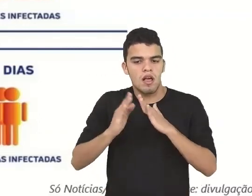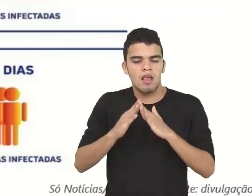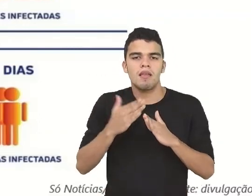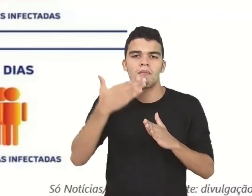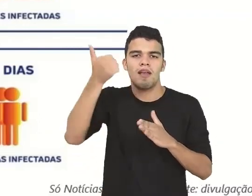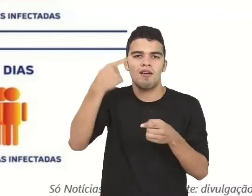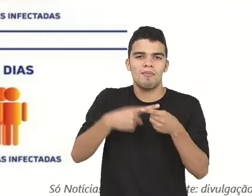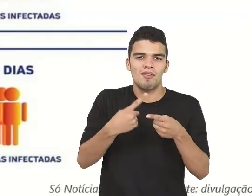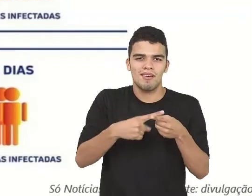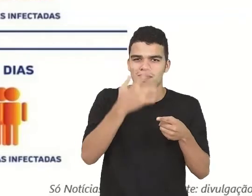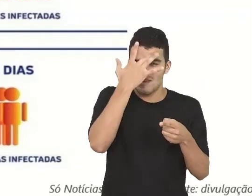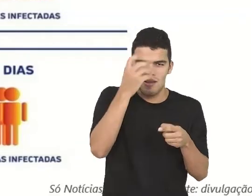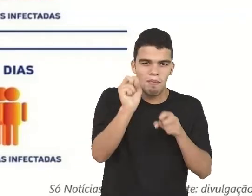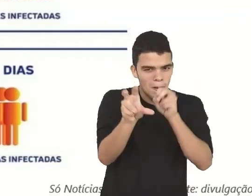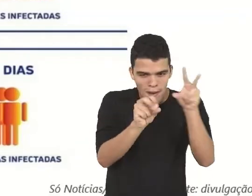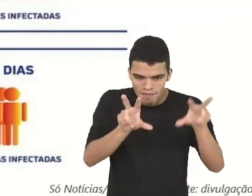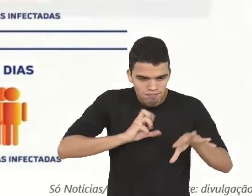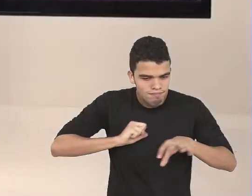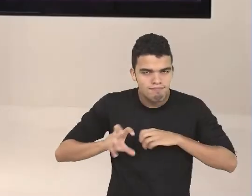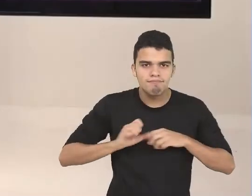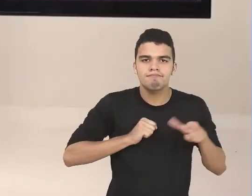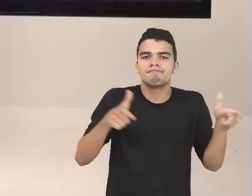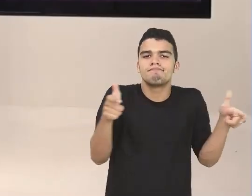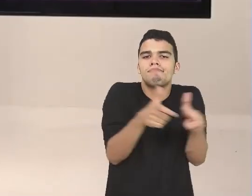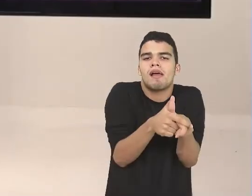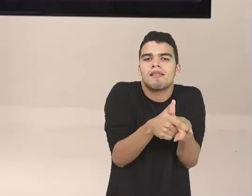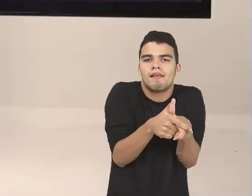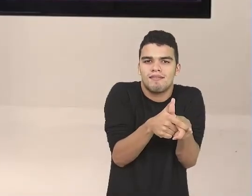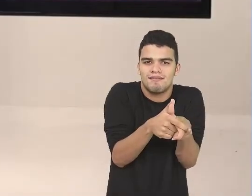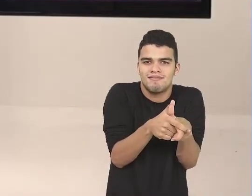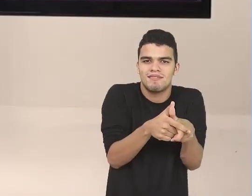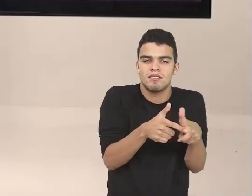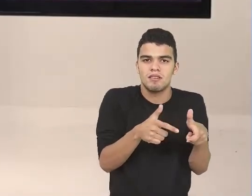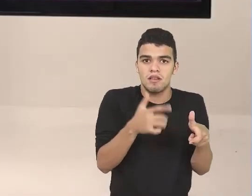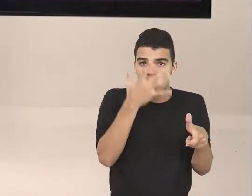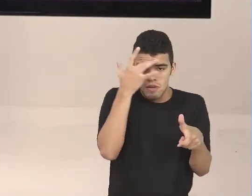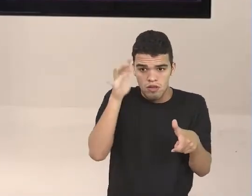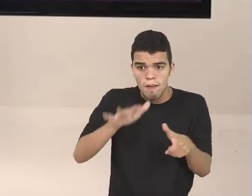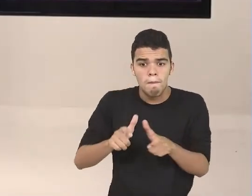tem uma taxa muito alta de isolamento, de muitas pessoas que ficam em casa,